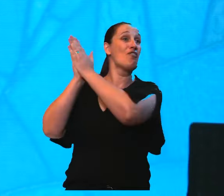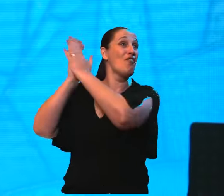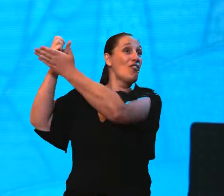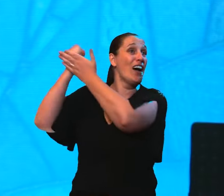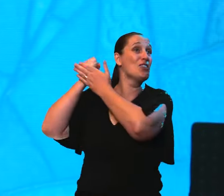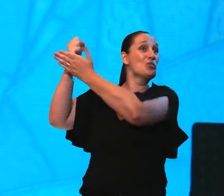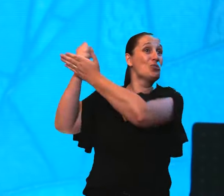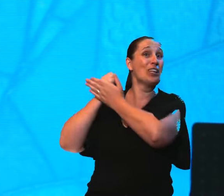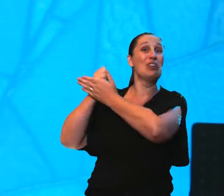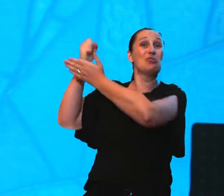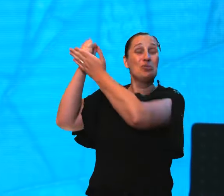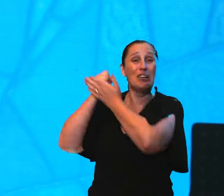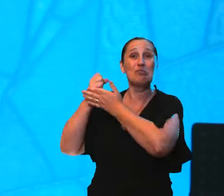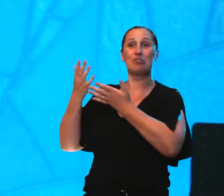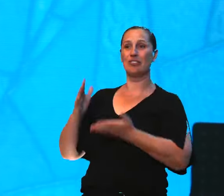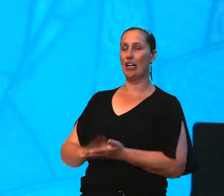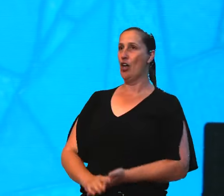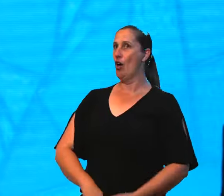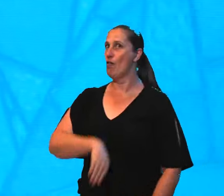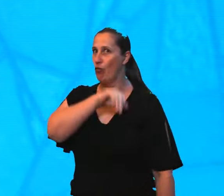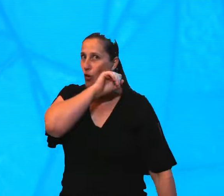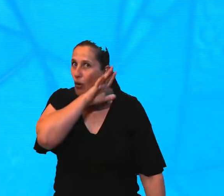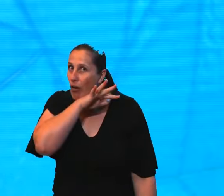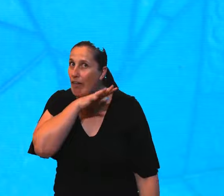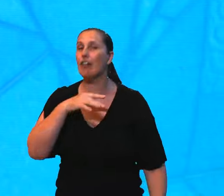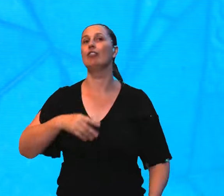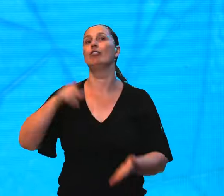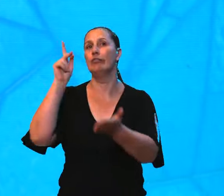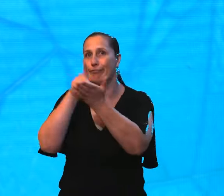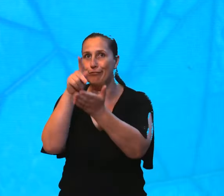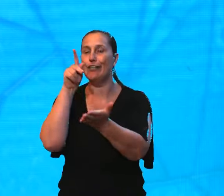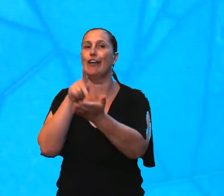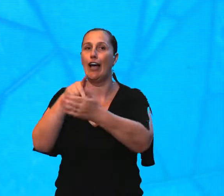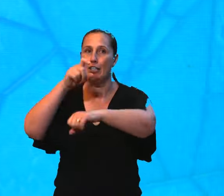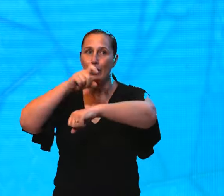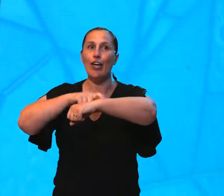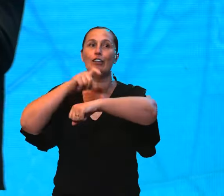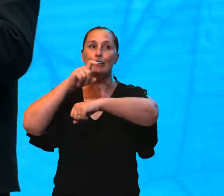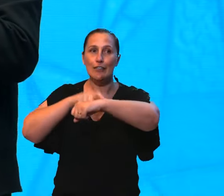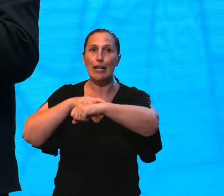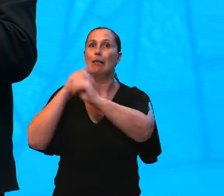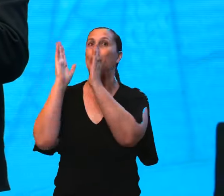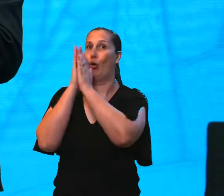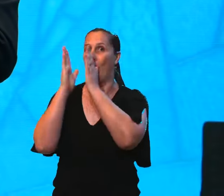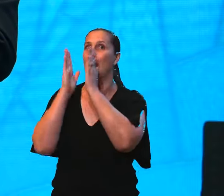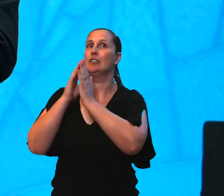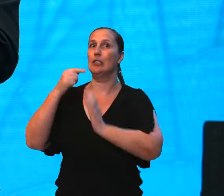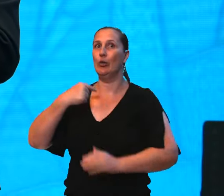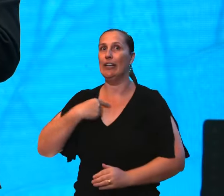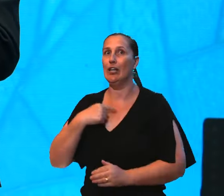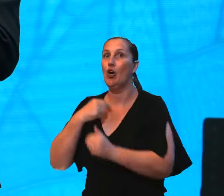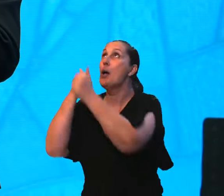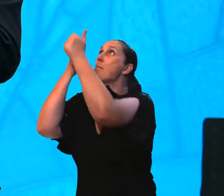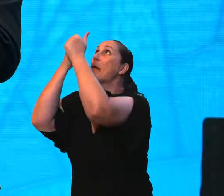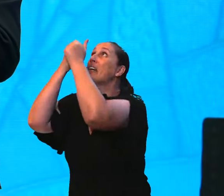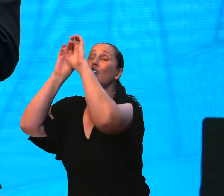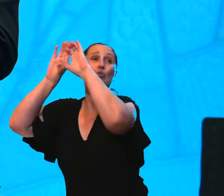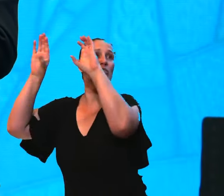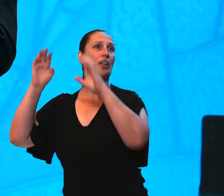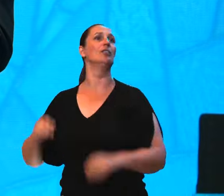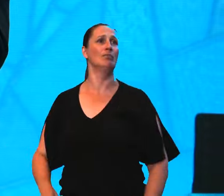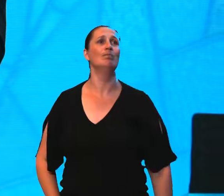senhor me mate do que ele foi terrível e foi um tempo de oração Nossa eu fiquei pertinho do céu gente foi um